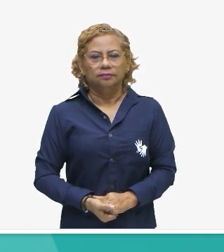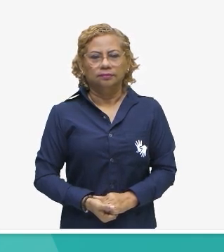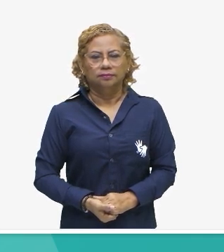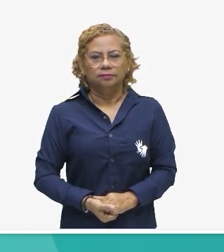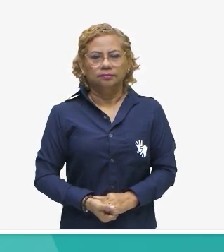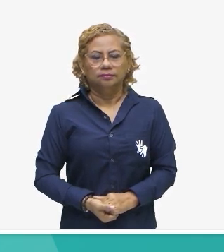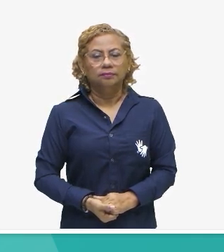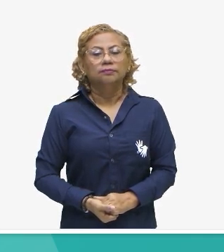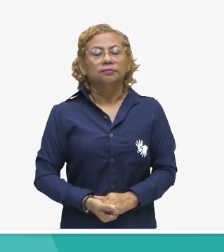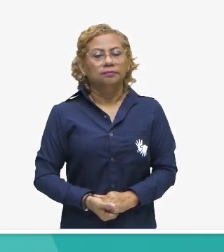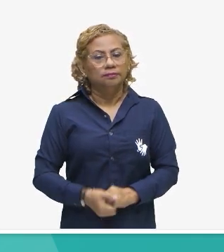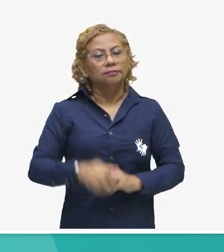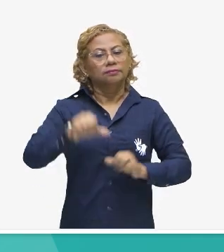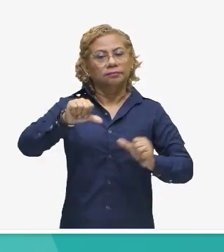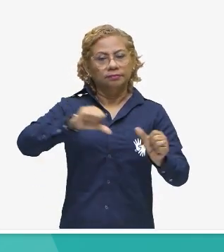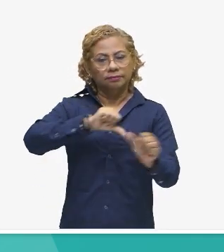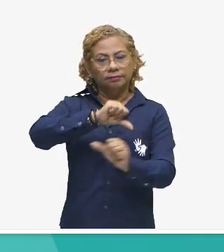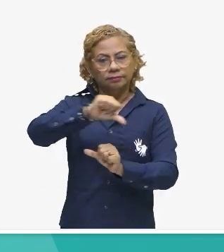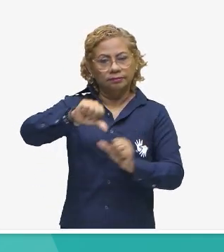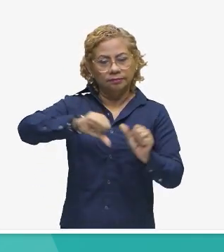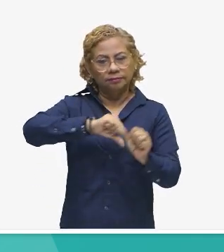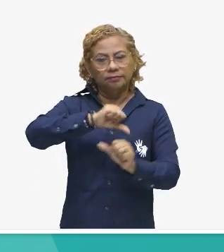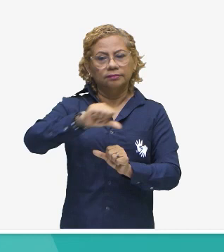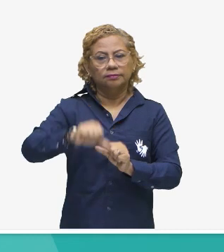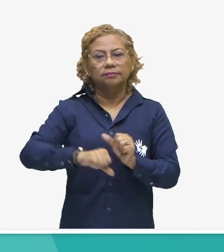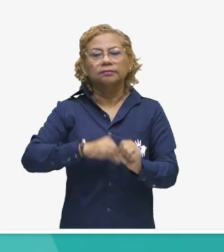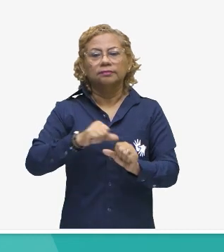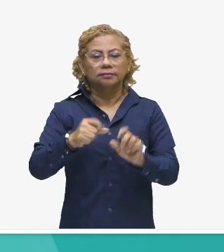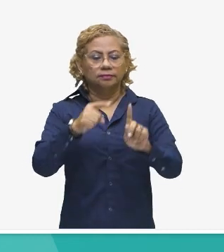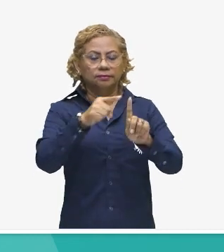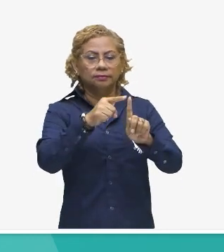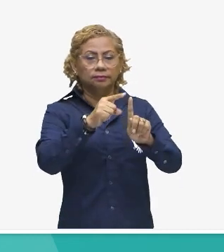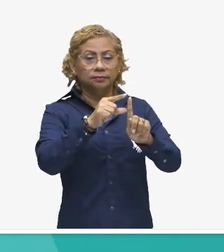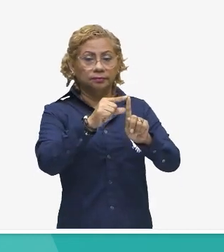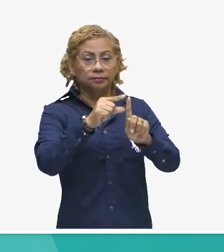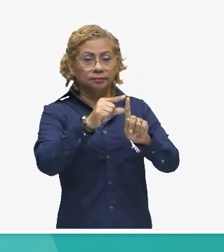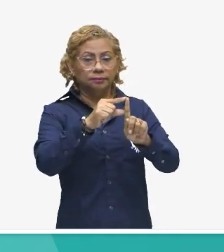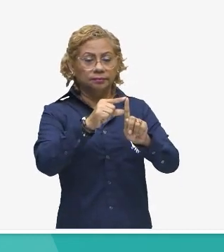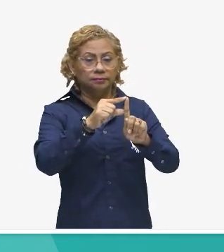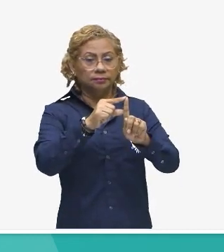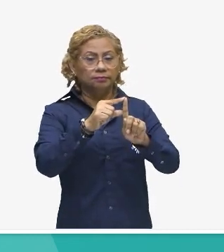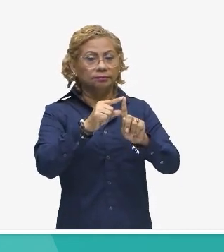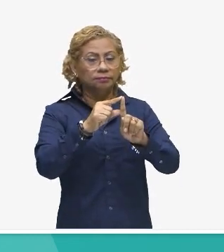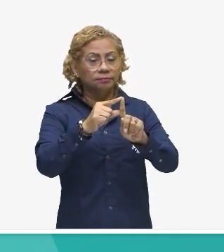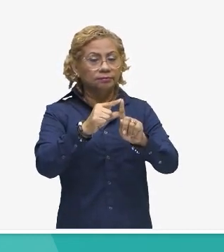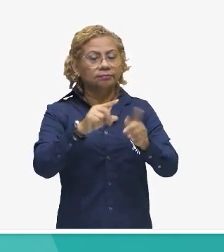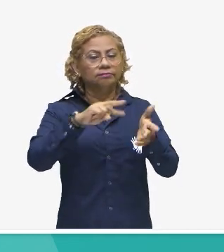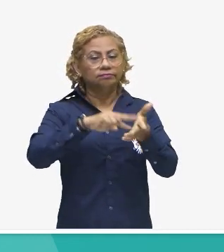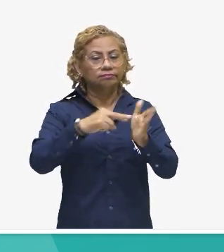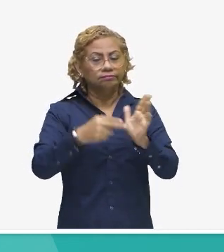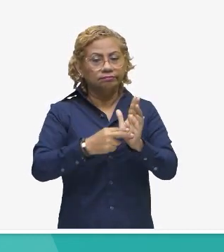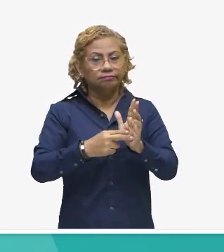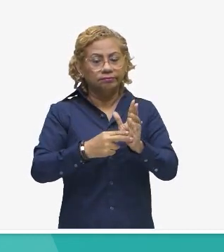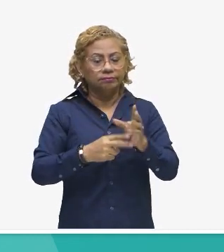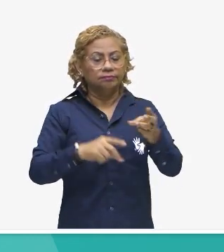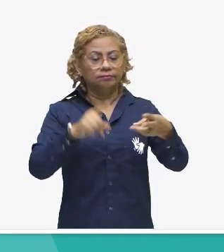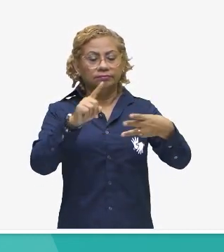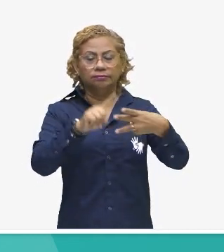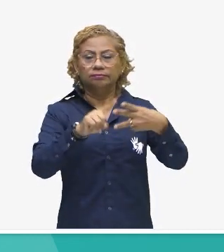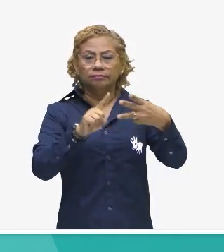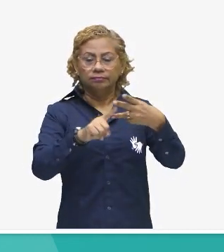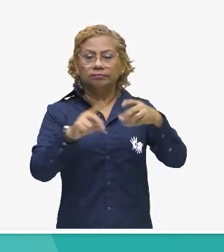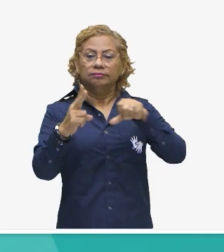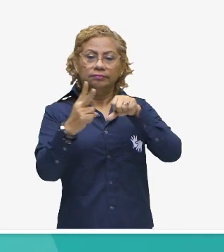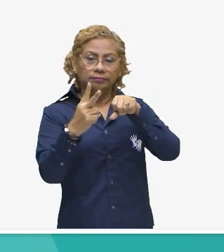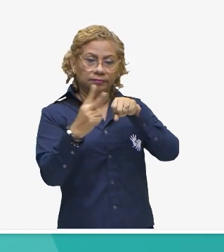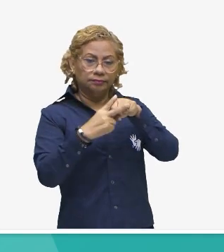se modifica, a palavra contar se modifica para os 3 tempos verbais.